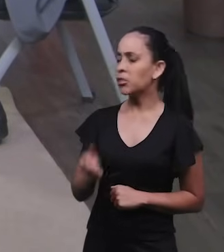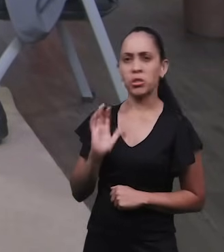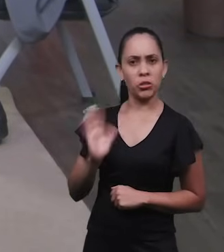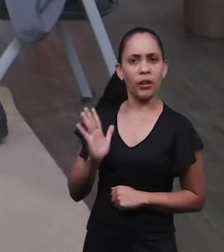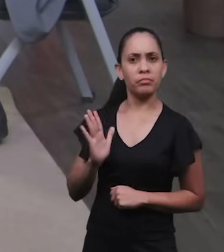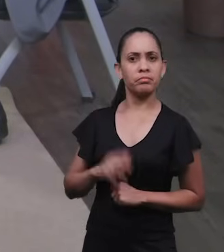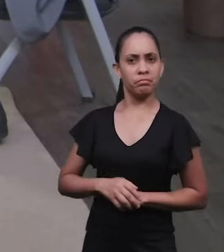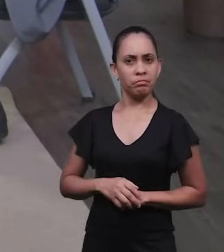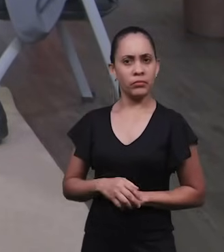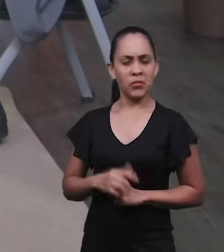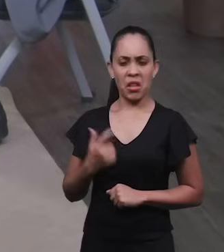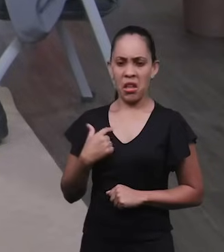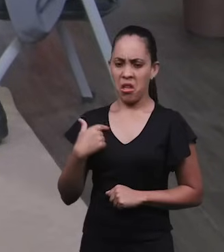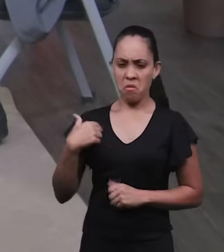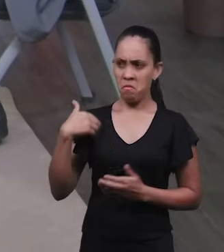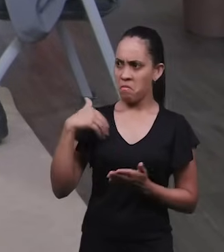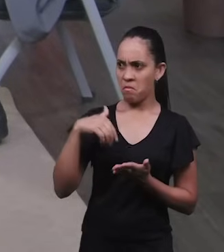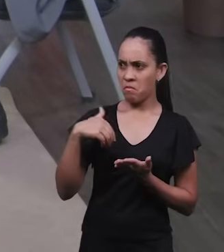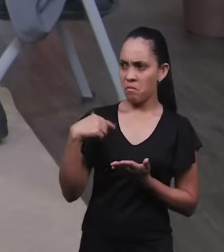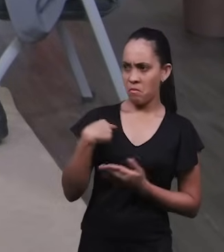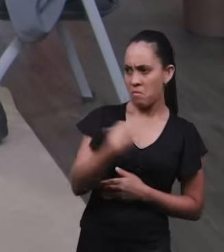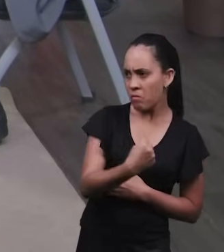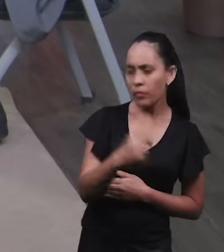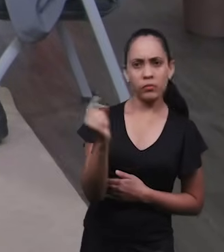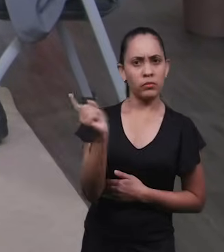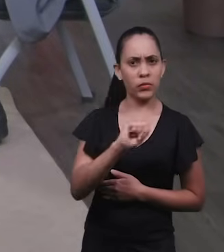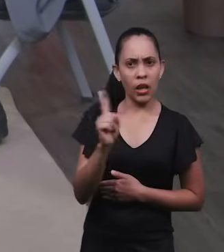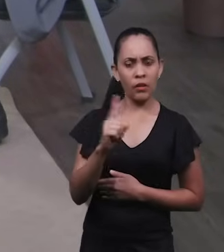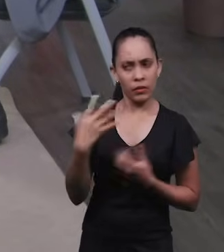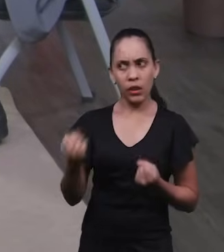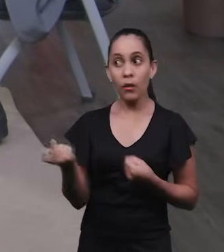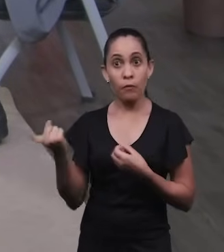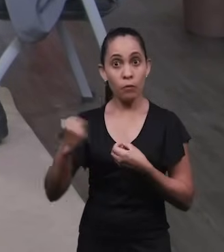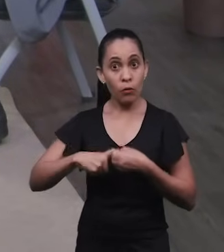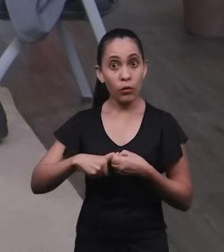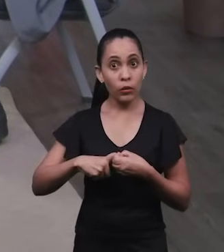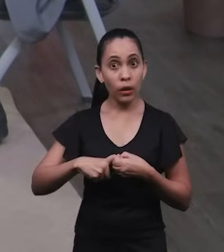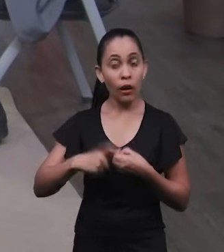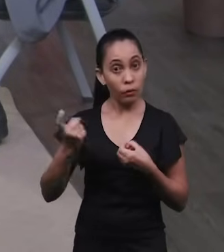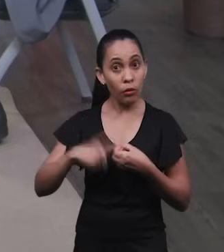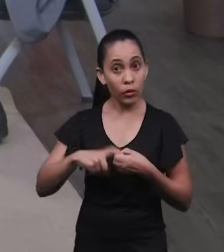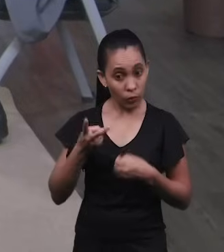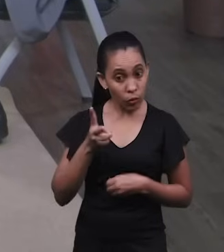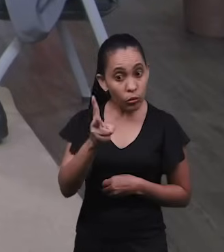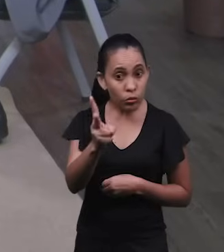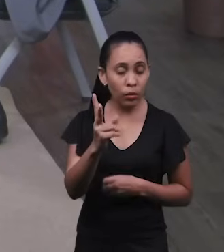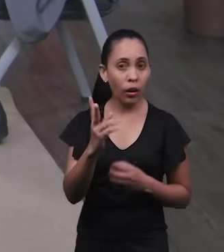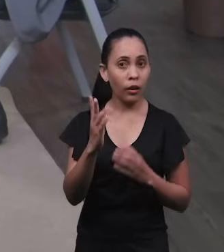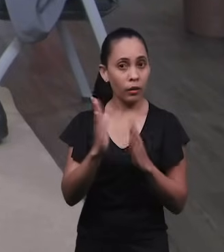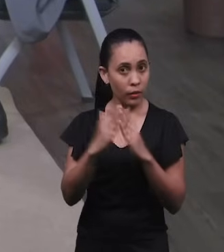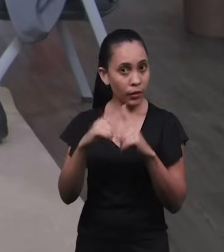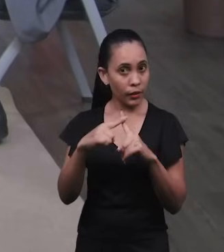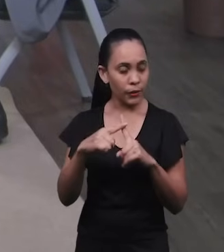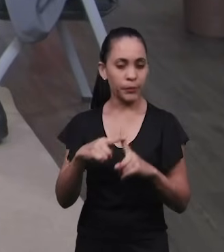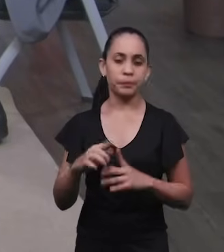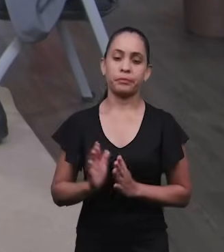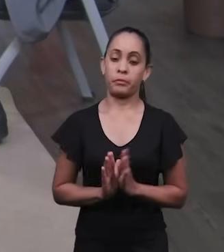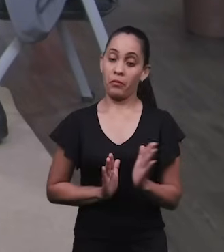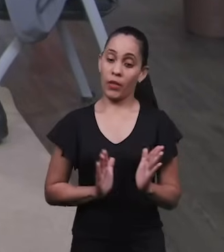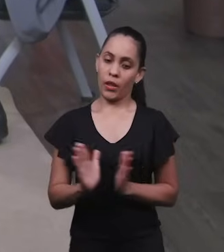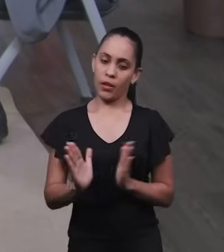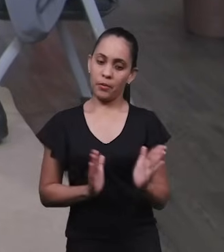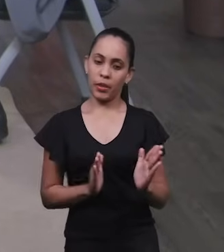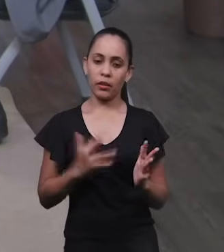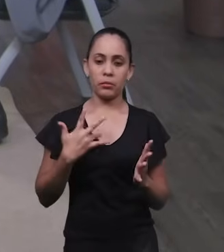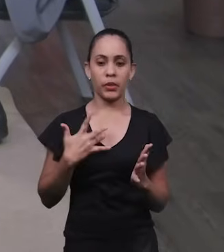estou decidido, não sai mais desse lugar. E eu vou voltar, eu vou continuar indo. E durante